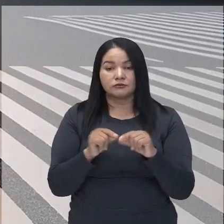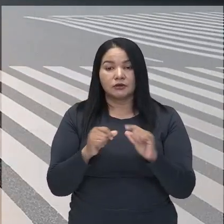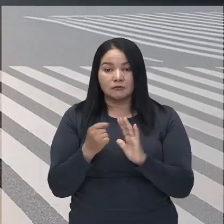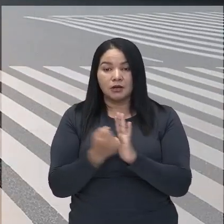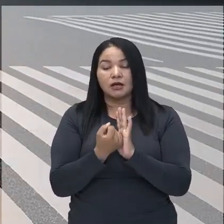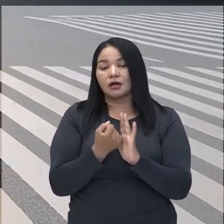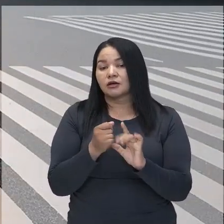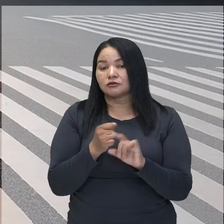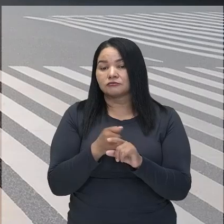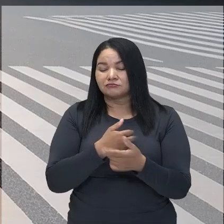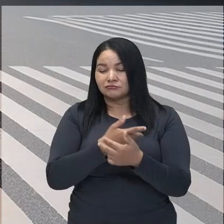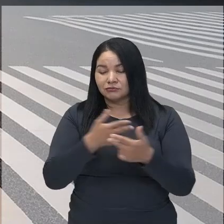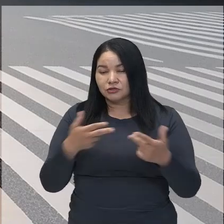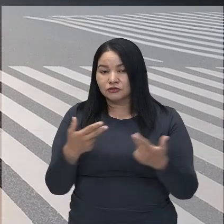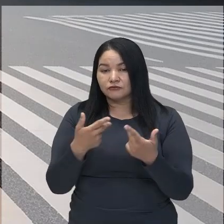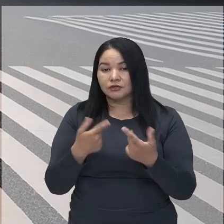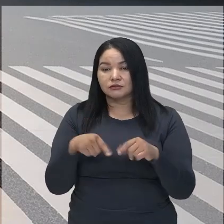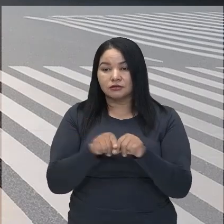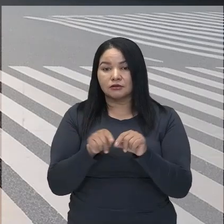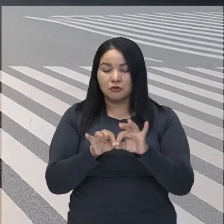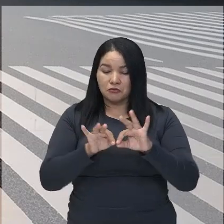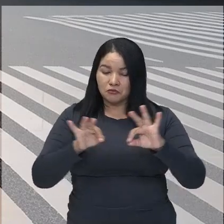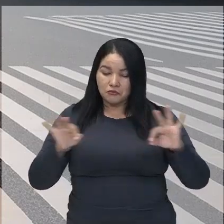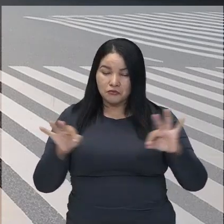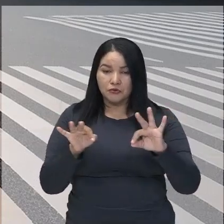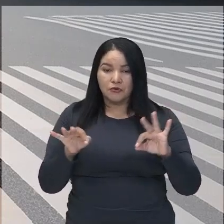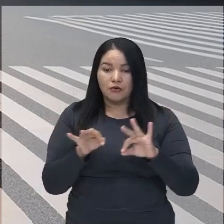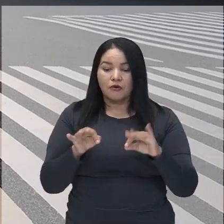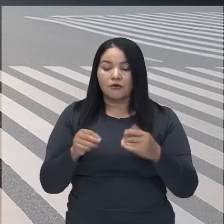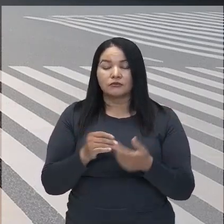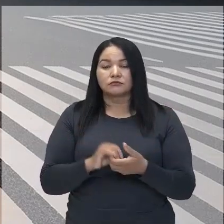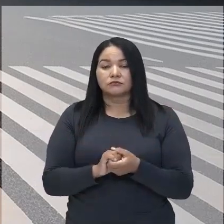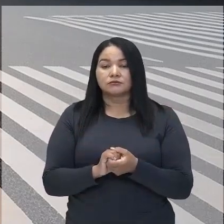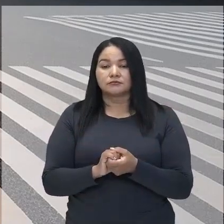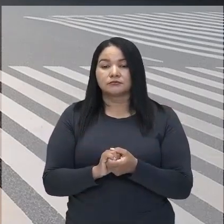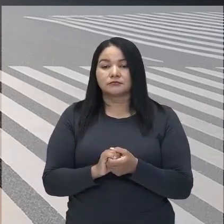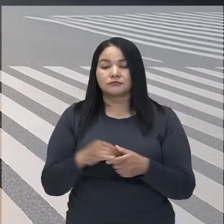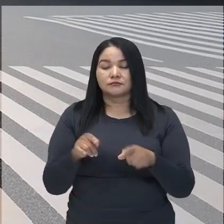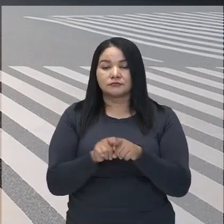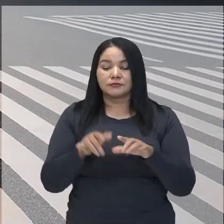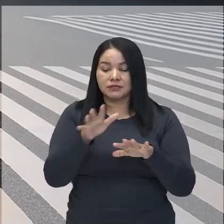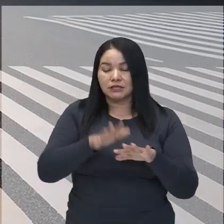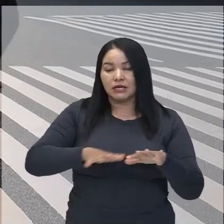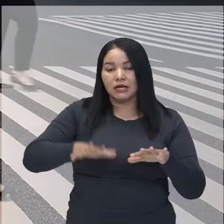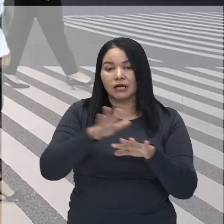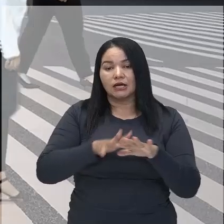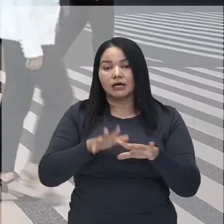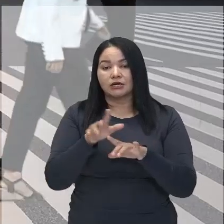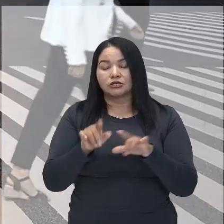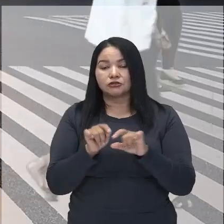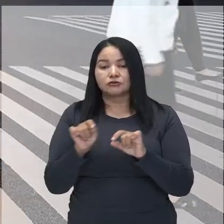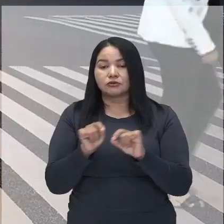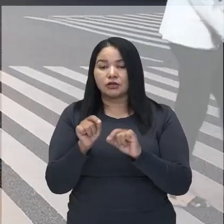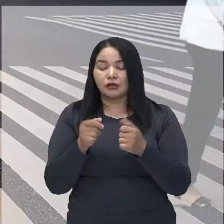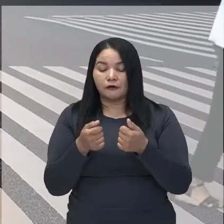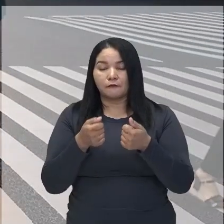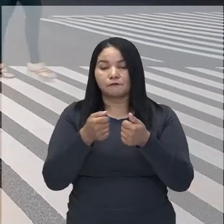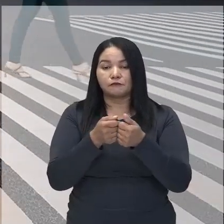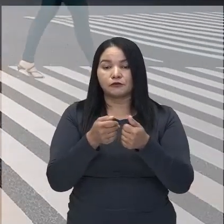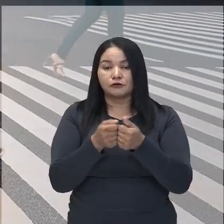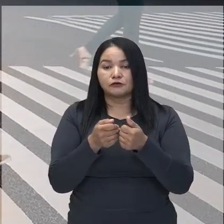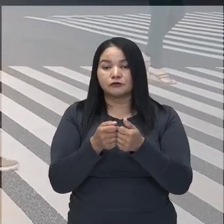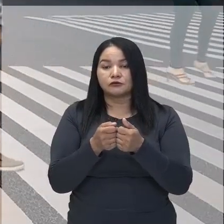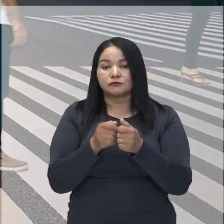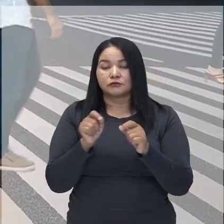por conta realmente da extensão territorial, né? As áreas que estão aí próximo